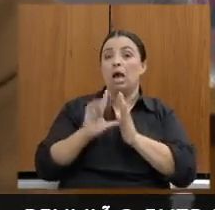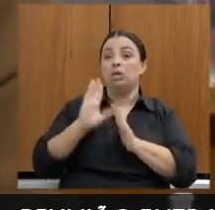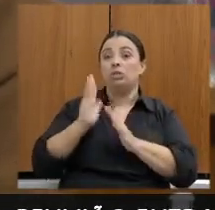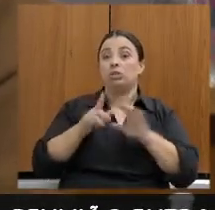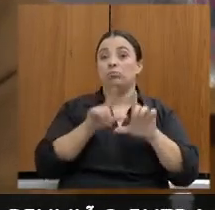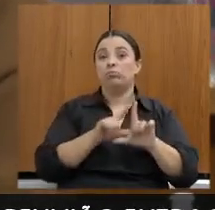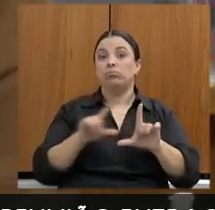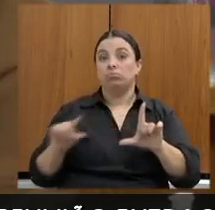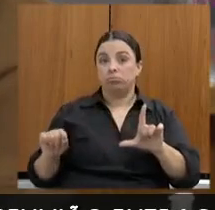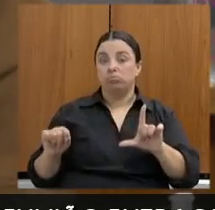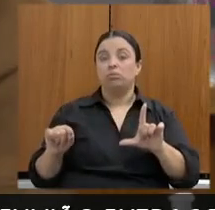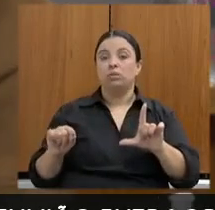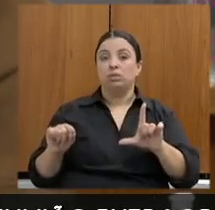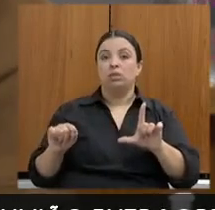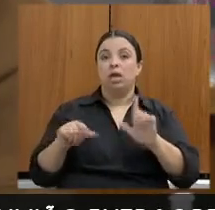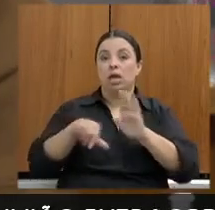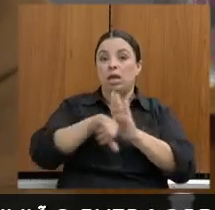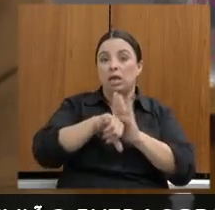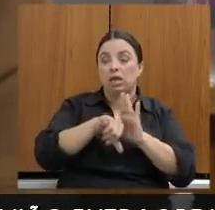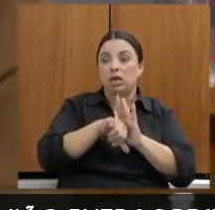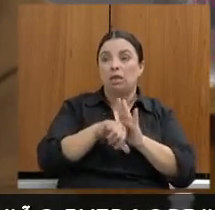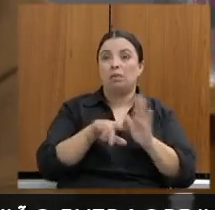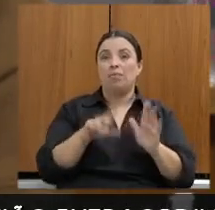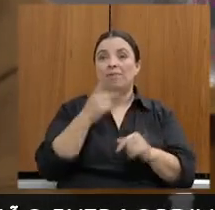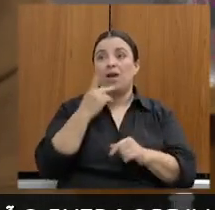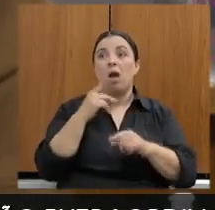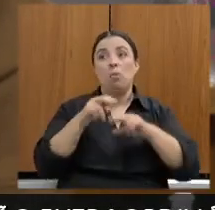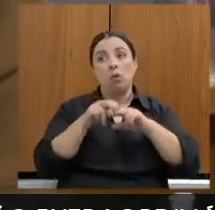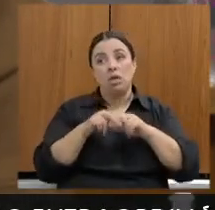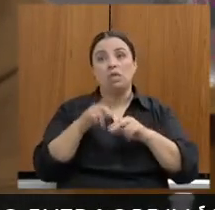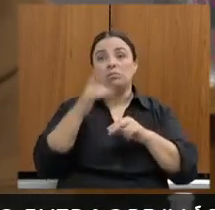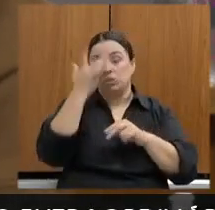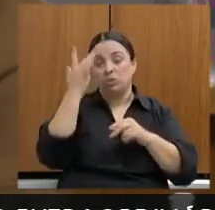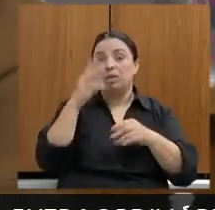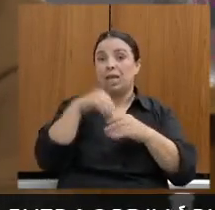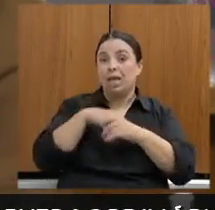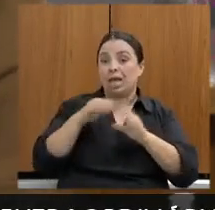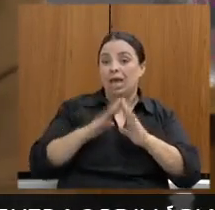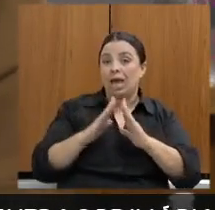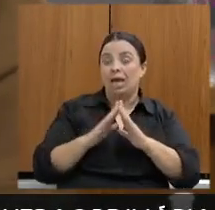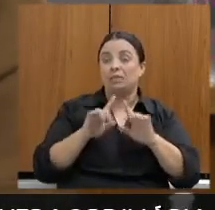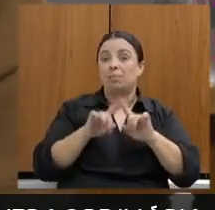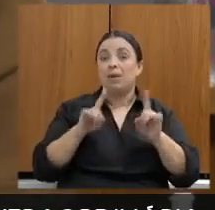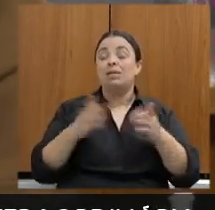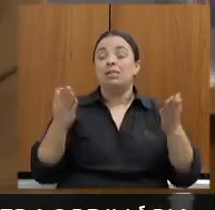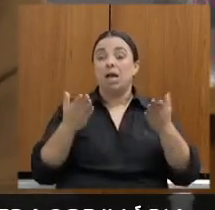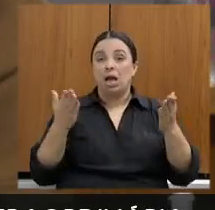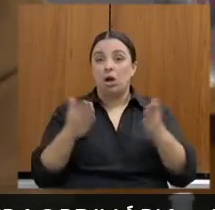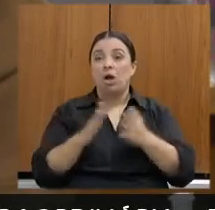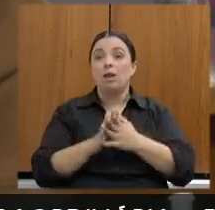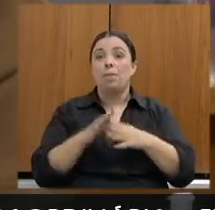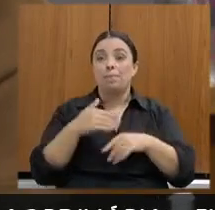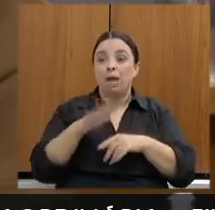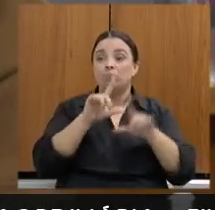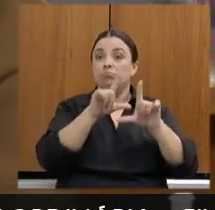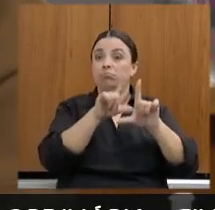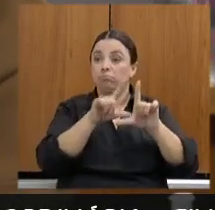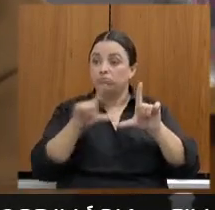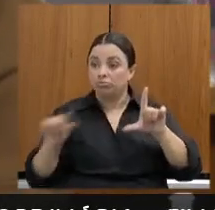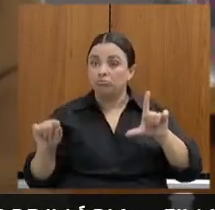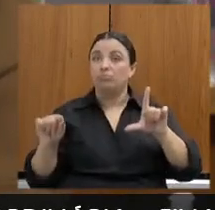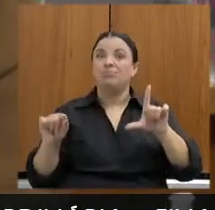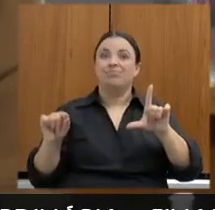criminal ela era porque todo mundo tava em casa mas reduzindo E Agora Nós reduzimos ainda mais nesse período que não tem mais